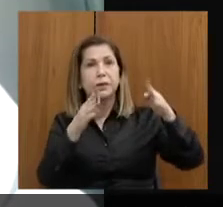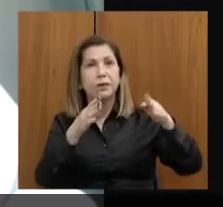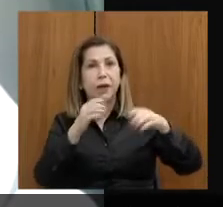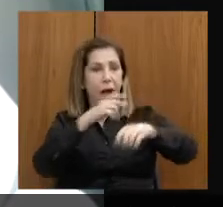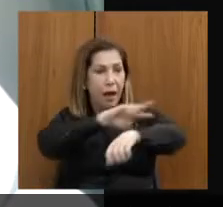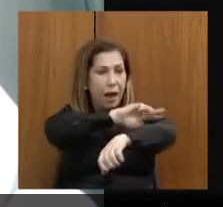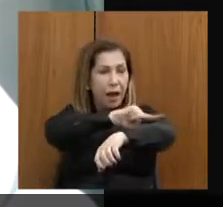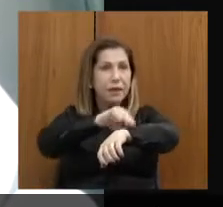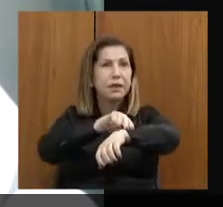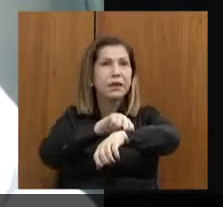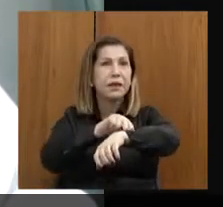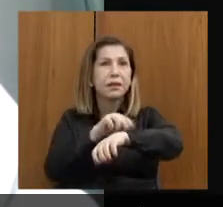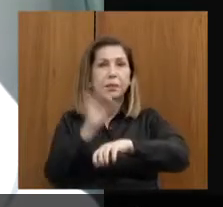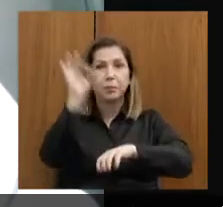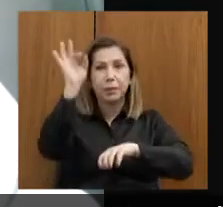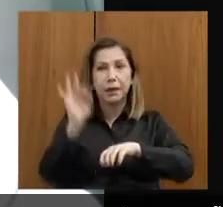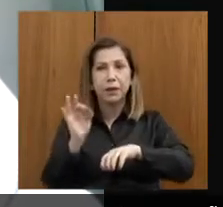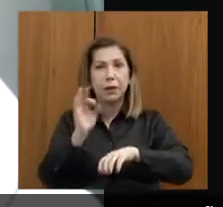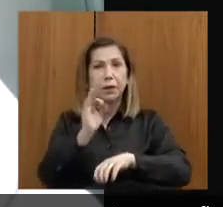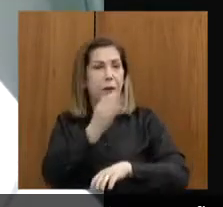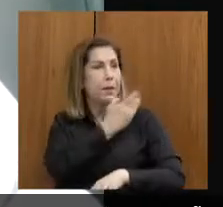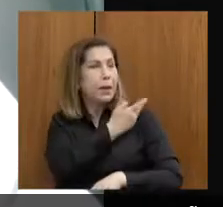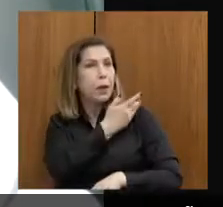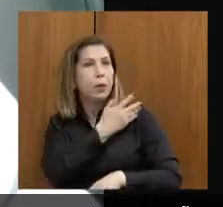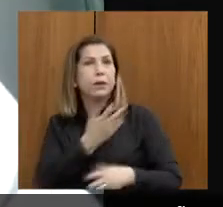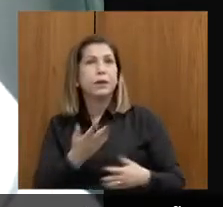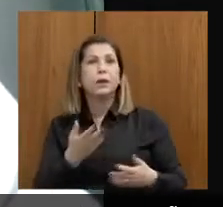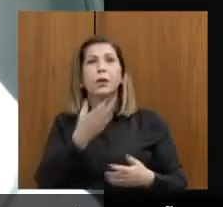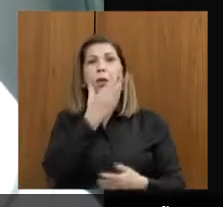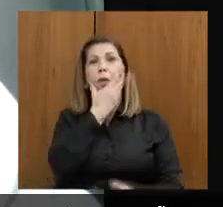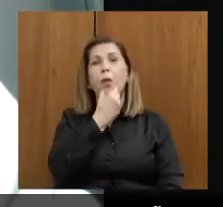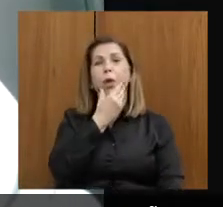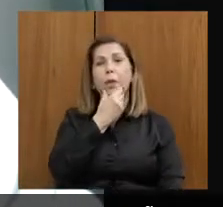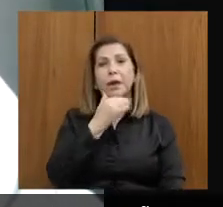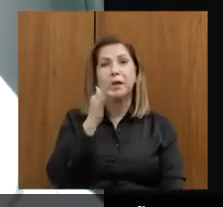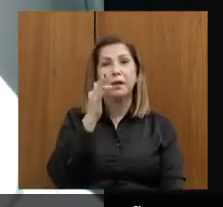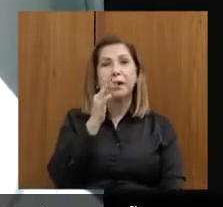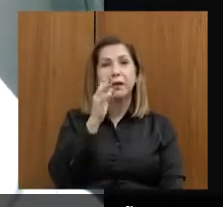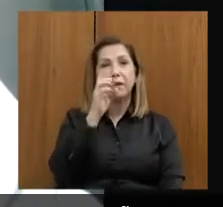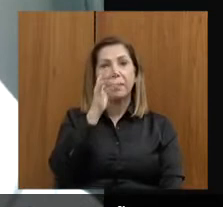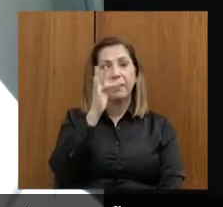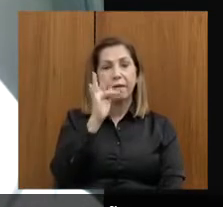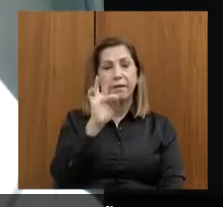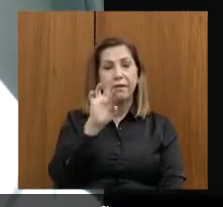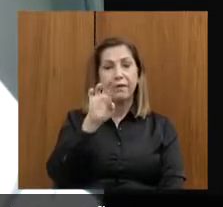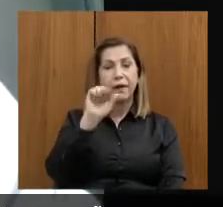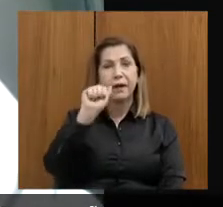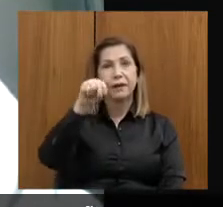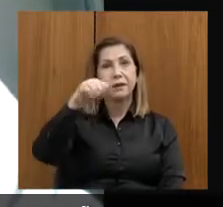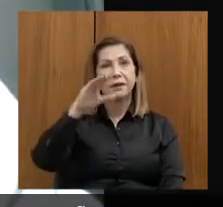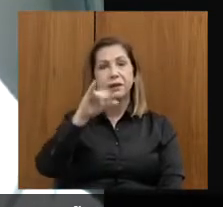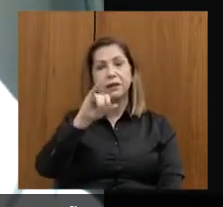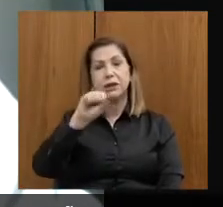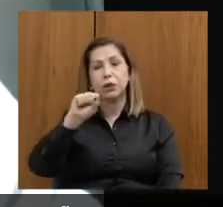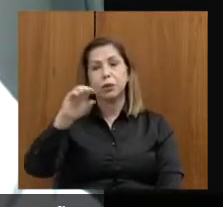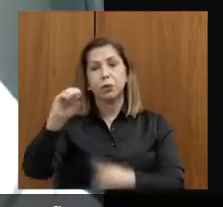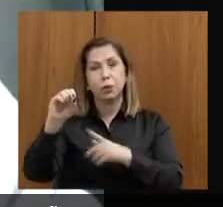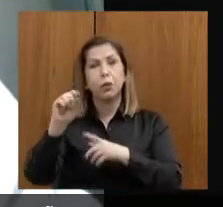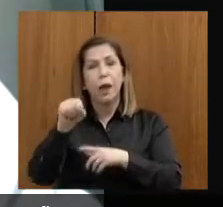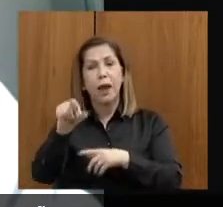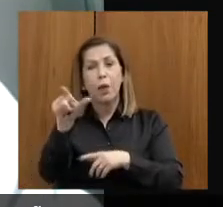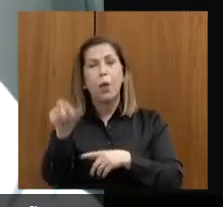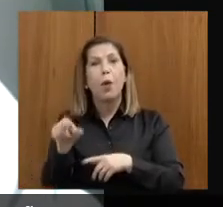acismo e as formas de preconceito hoje a Doutor Francisco mas para mim foi um aprendizado sabe que o